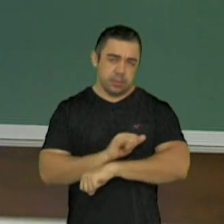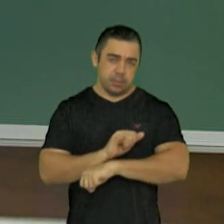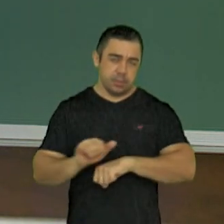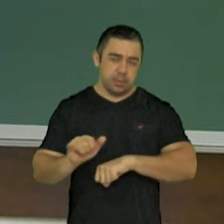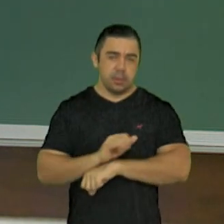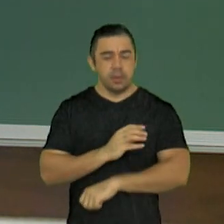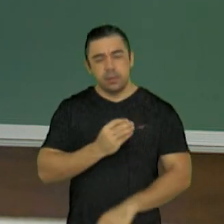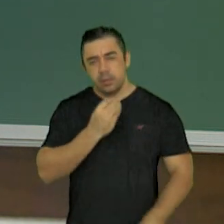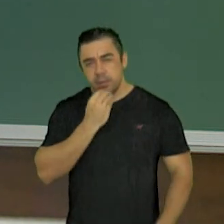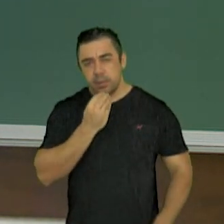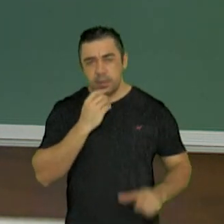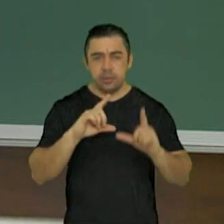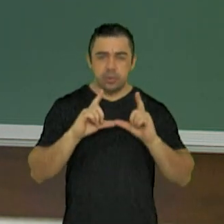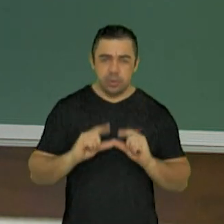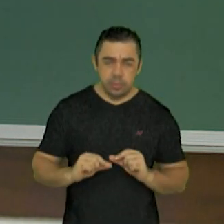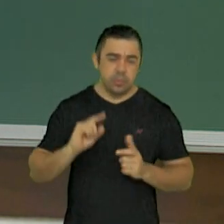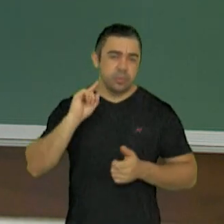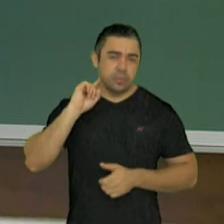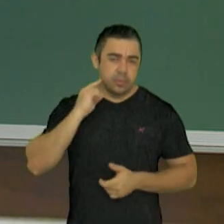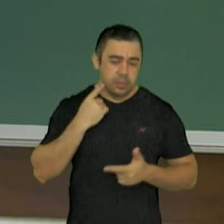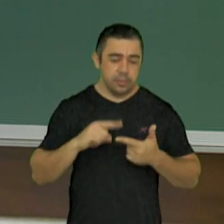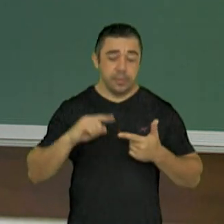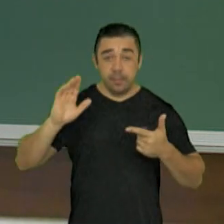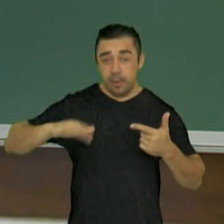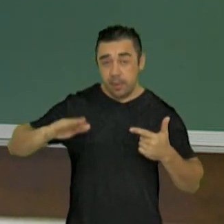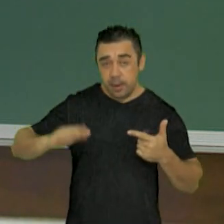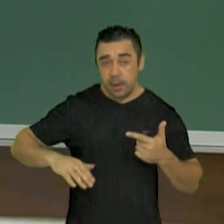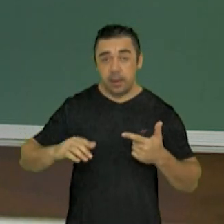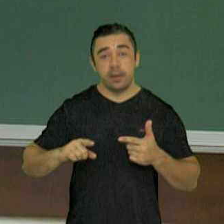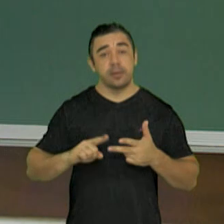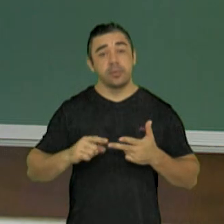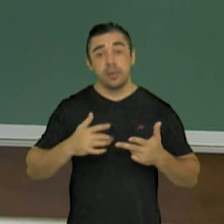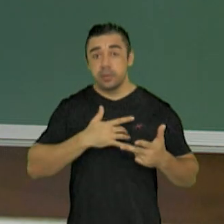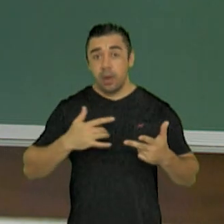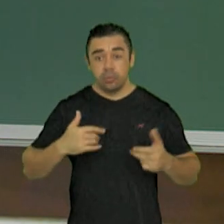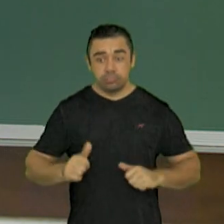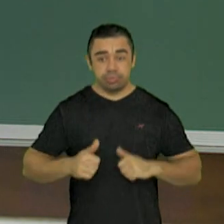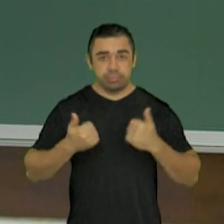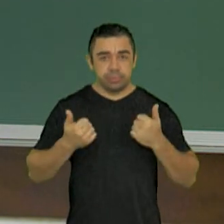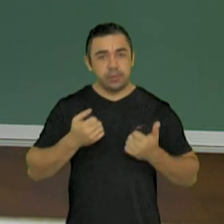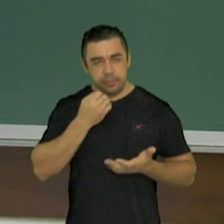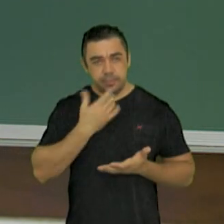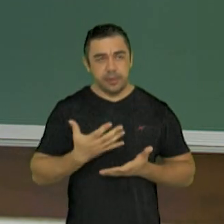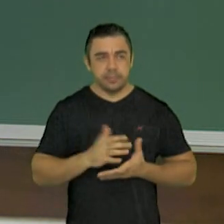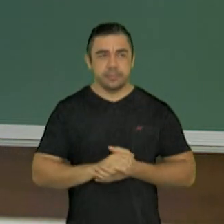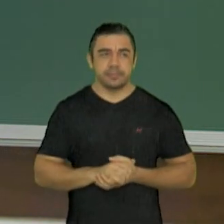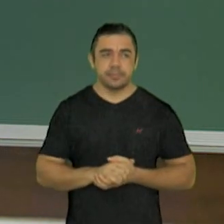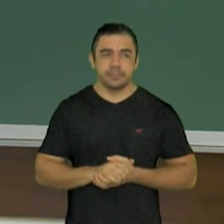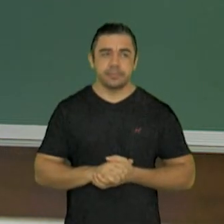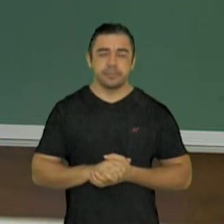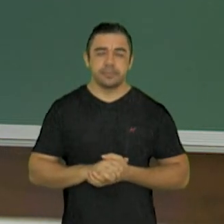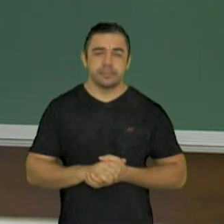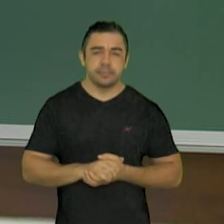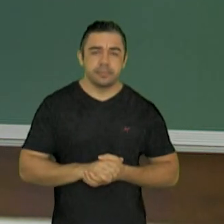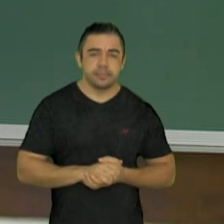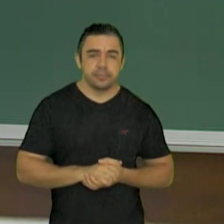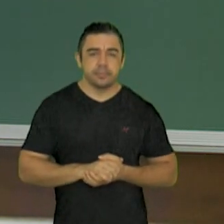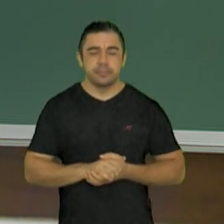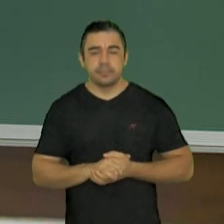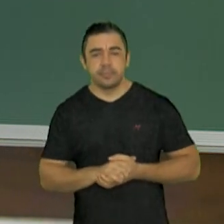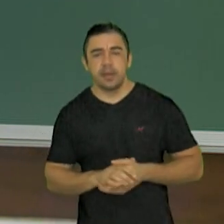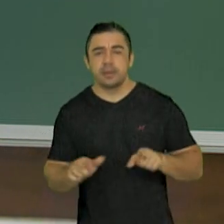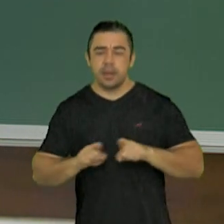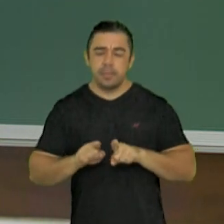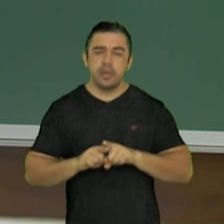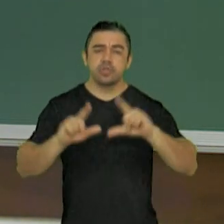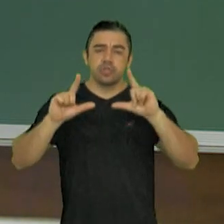transporte, né, menos poluente, mais barato e ainda faz bem à saúde, né? A bicicleta. E, né, as